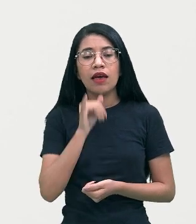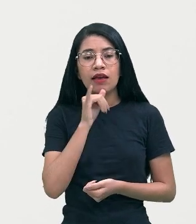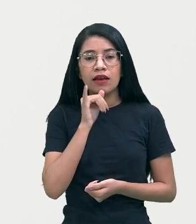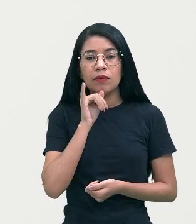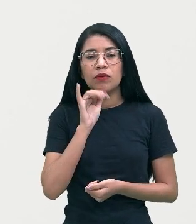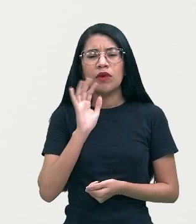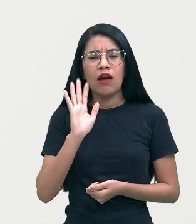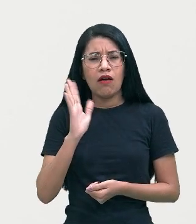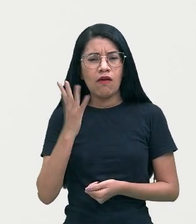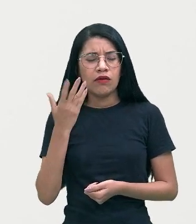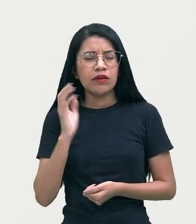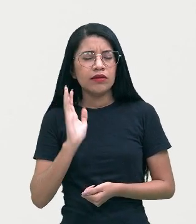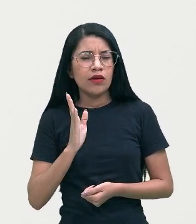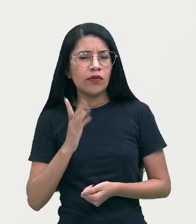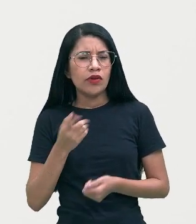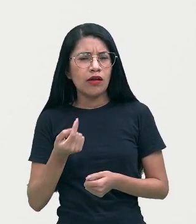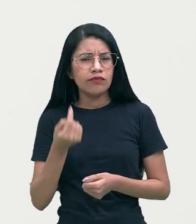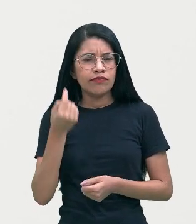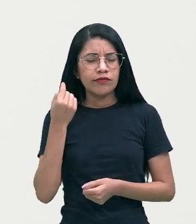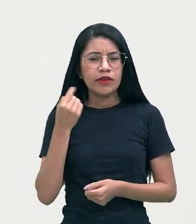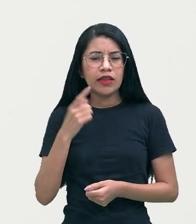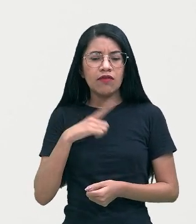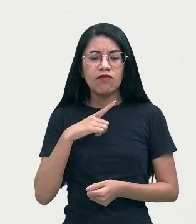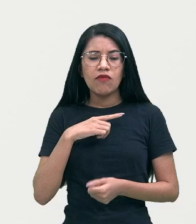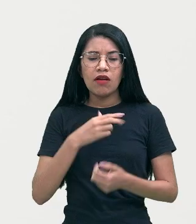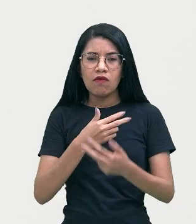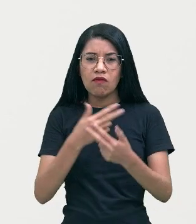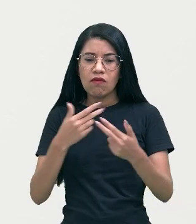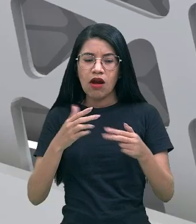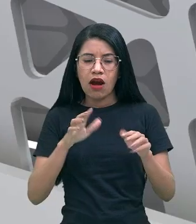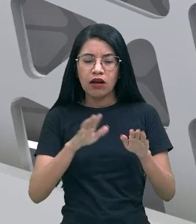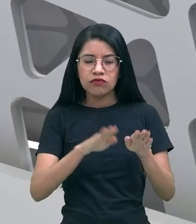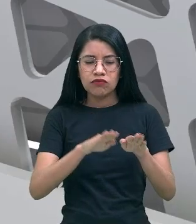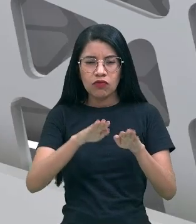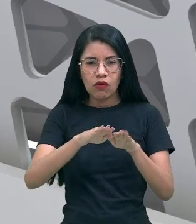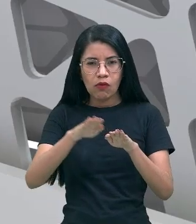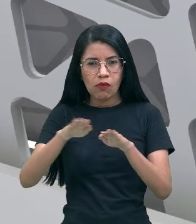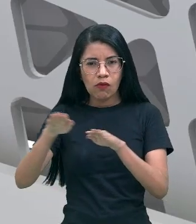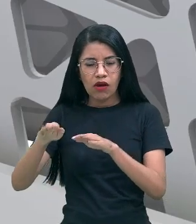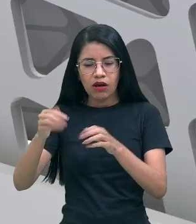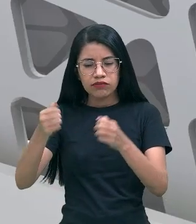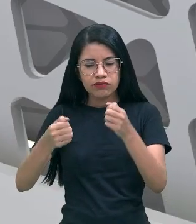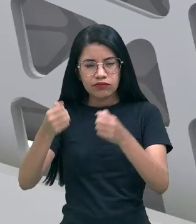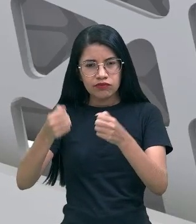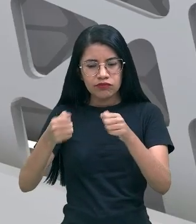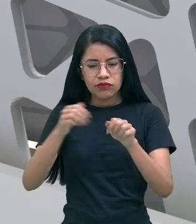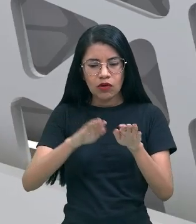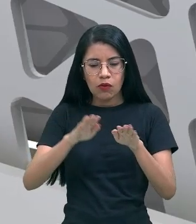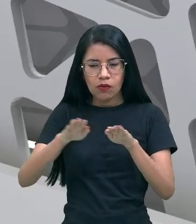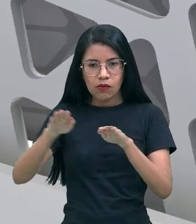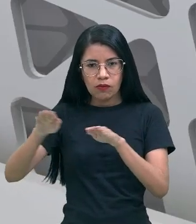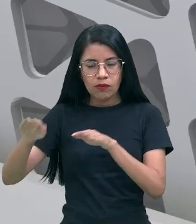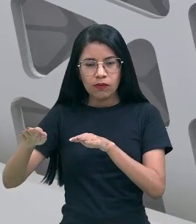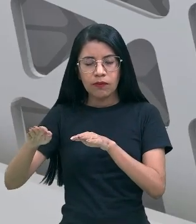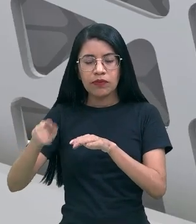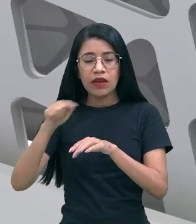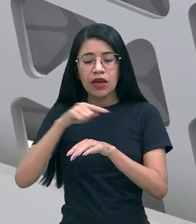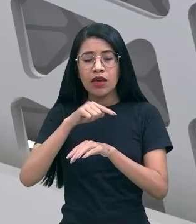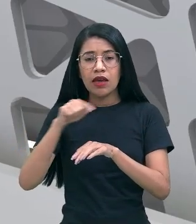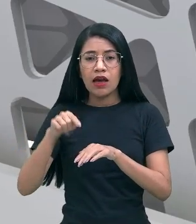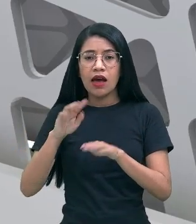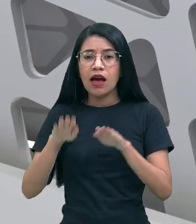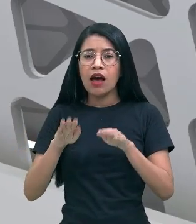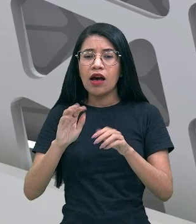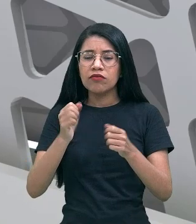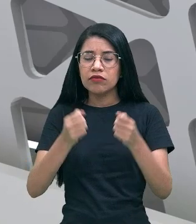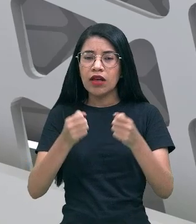casos de eu ter vários carros, né, da gente ter vários carros no estacionamento. E esses carros